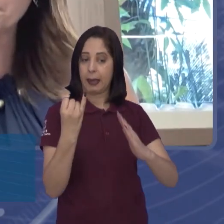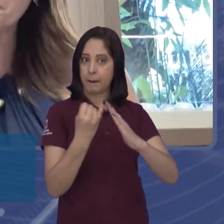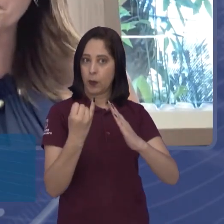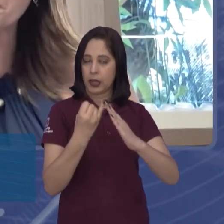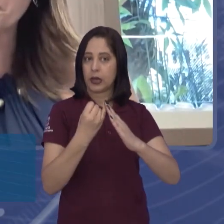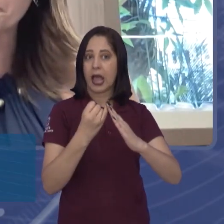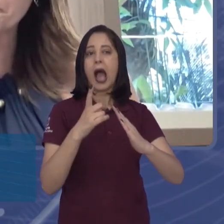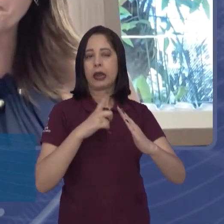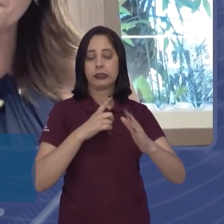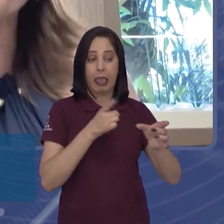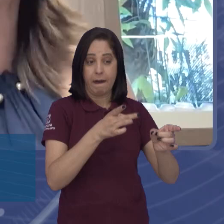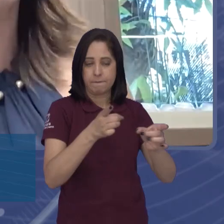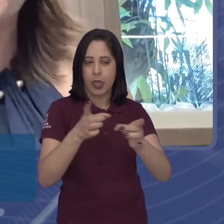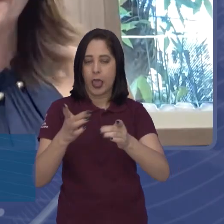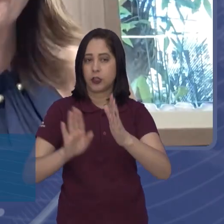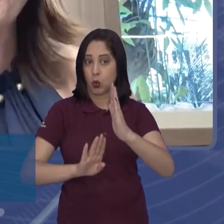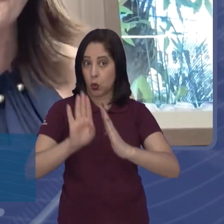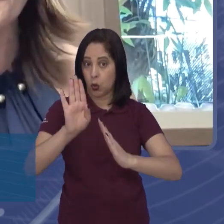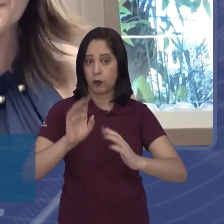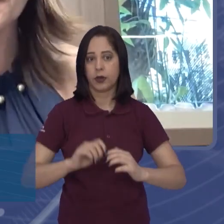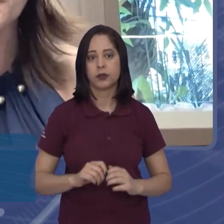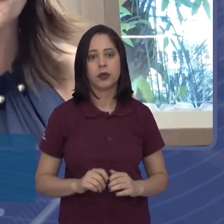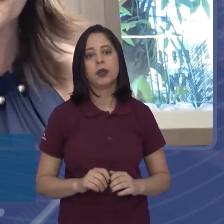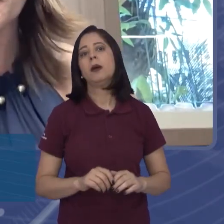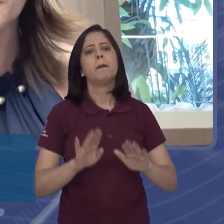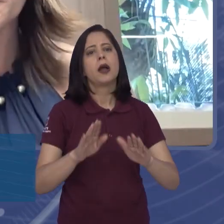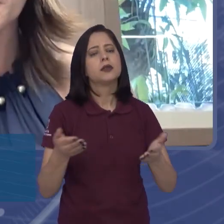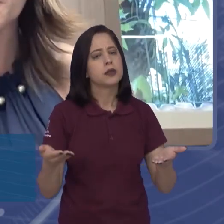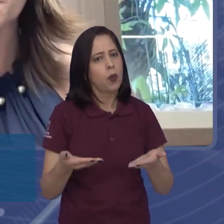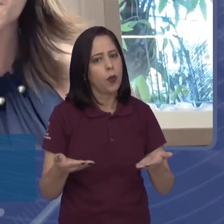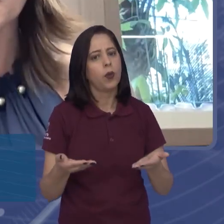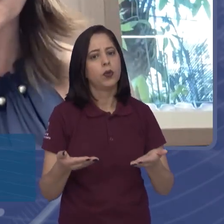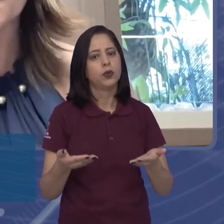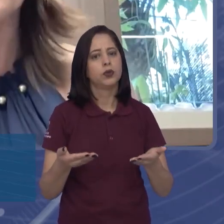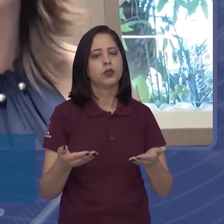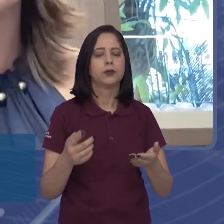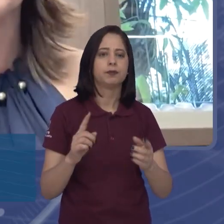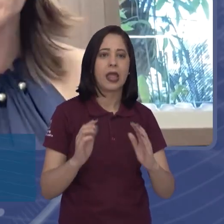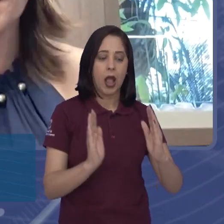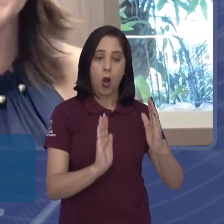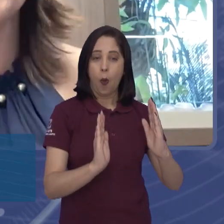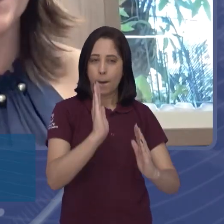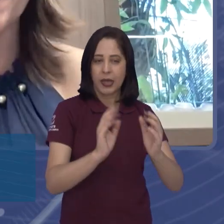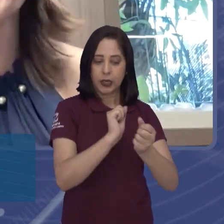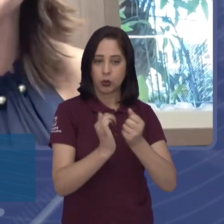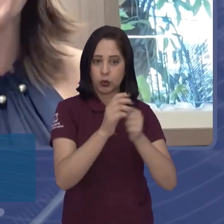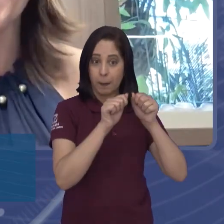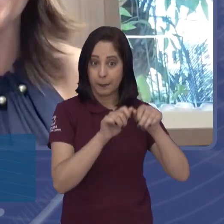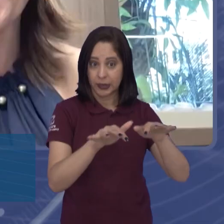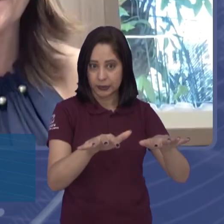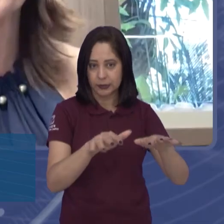programa a questão da qualidade de vida, né? E hoje, eu acho que sobretudo depois desse período de pandemia, muitas pessoas